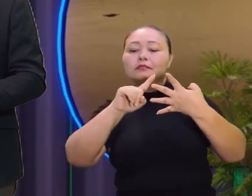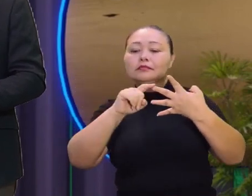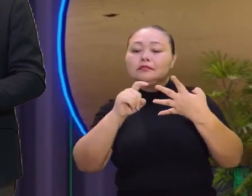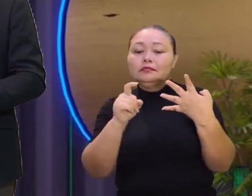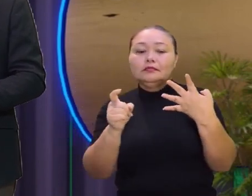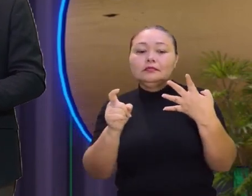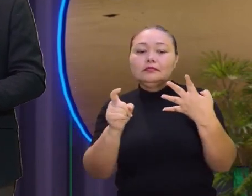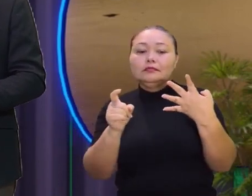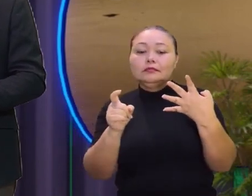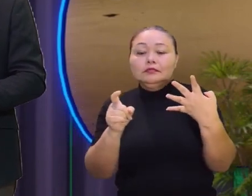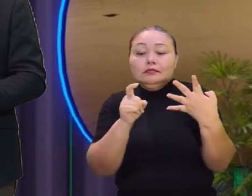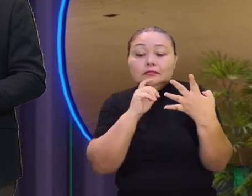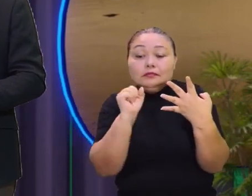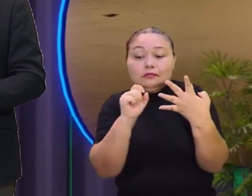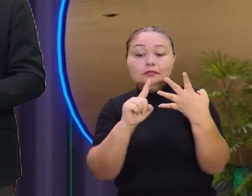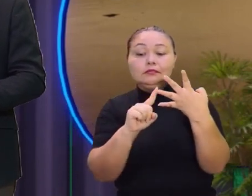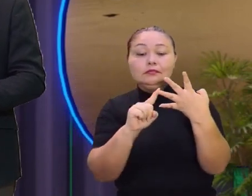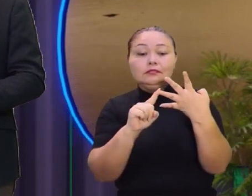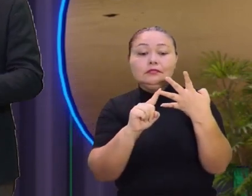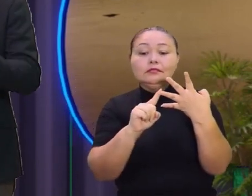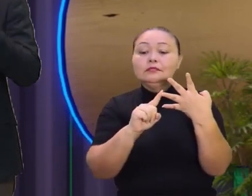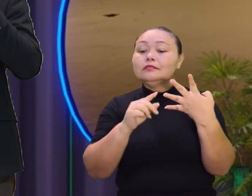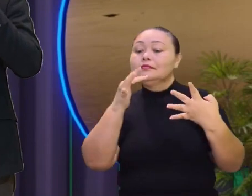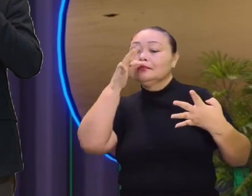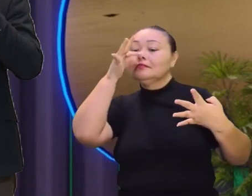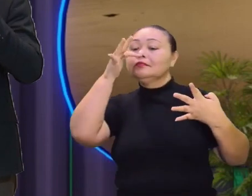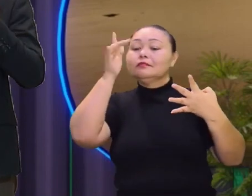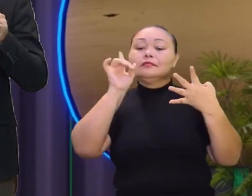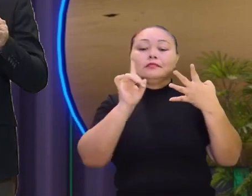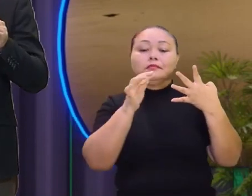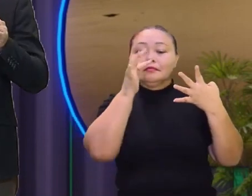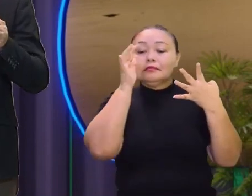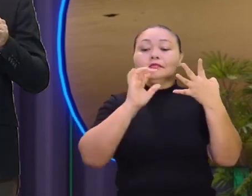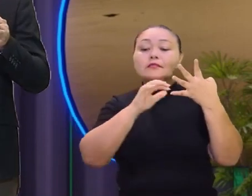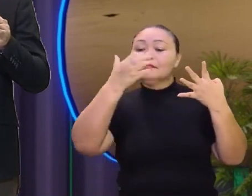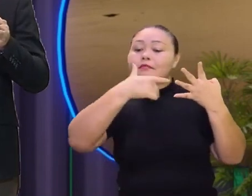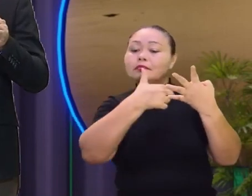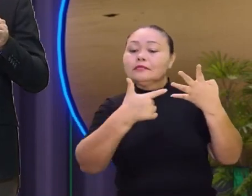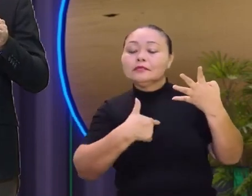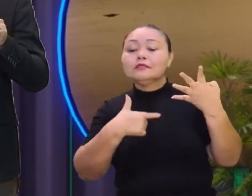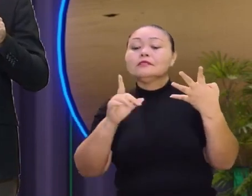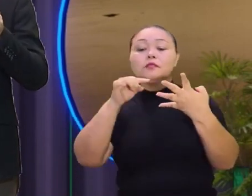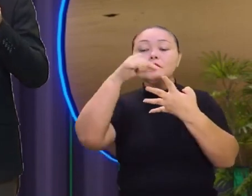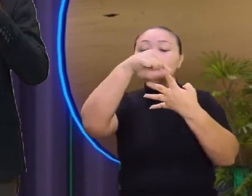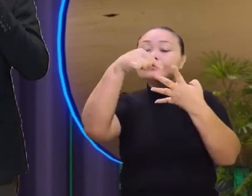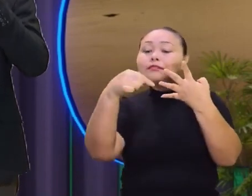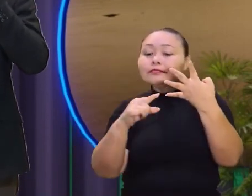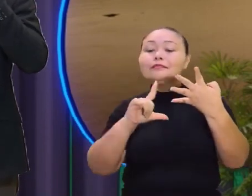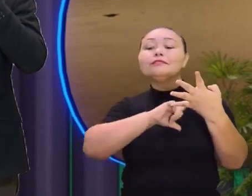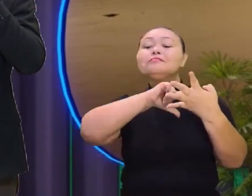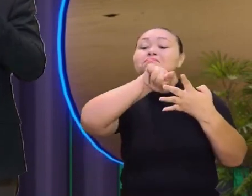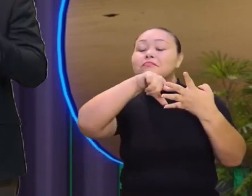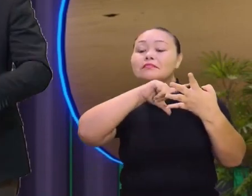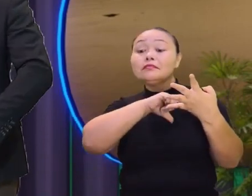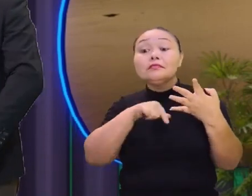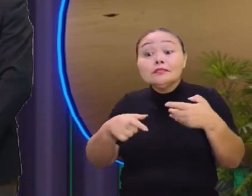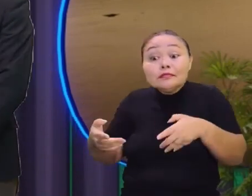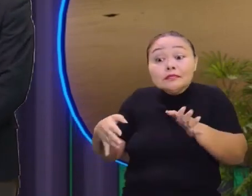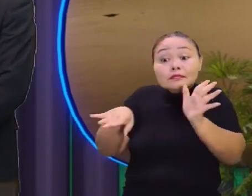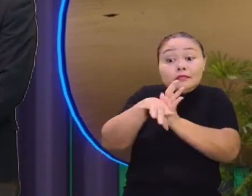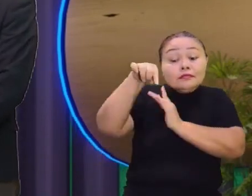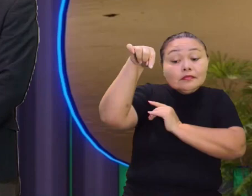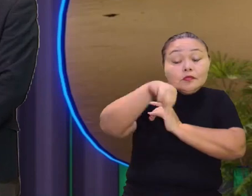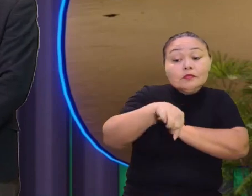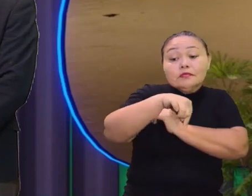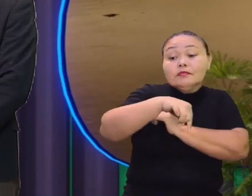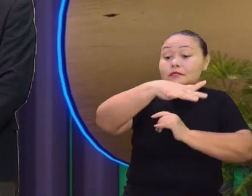verão, inverno, primavera, verão, outono, inverno. Agora ele está no ambiente